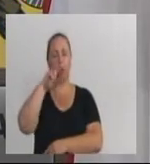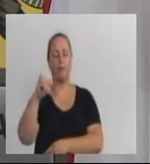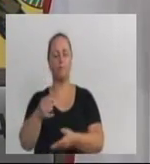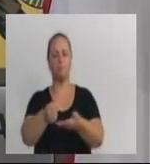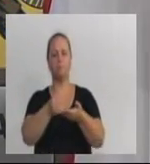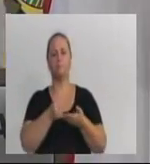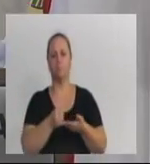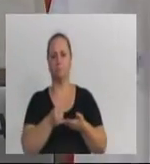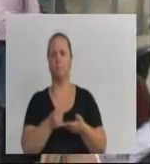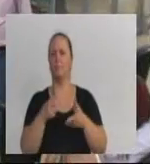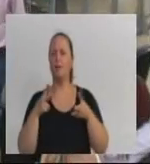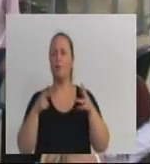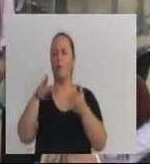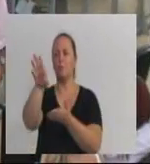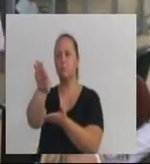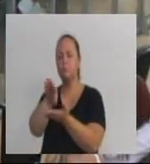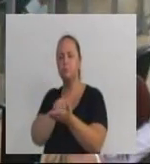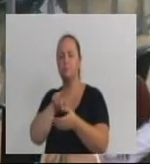feito.